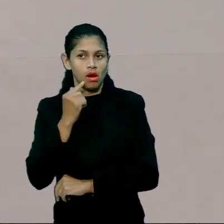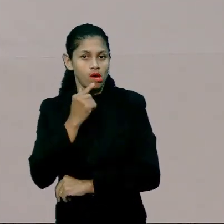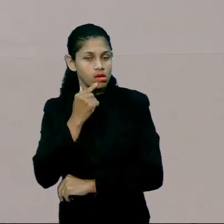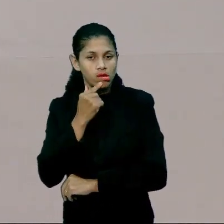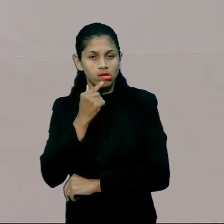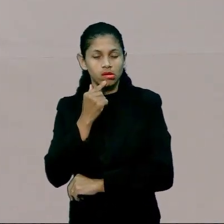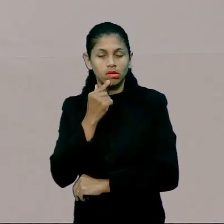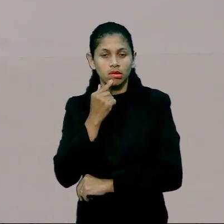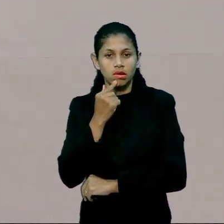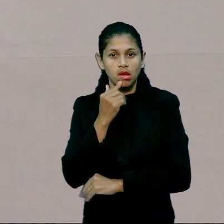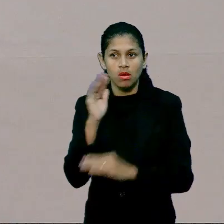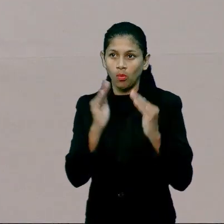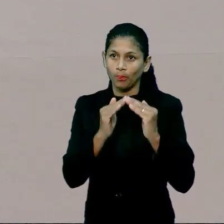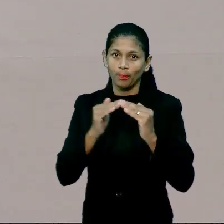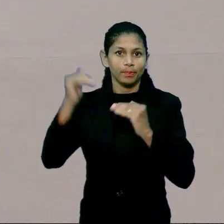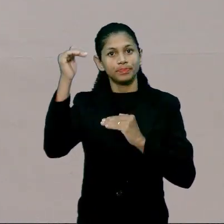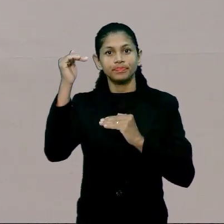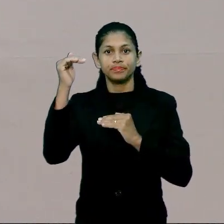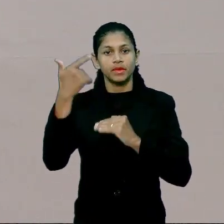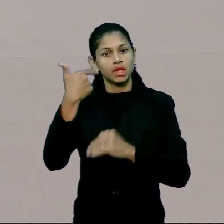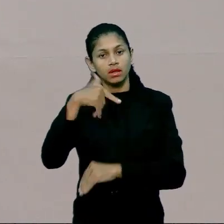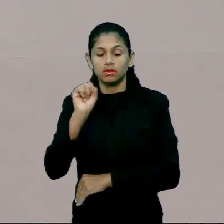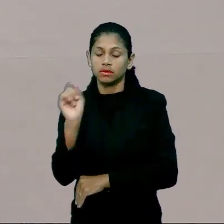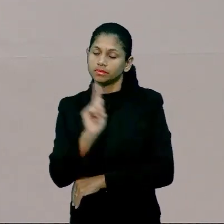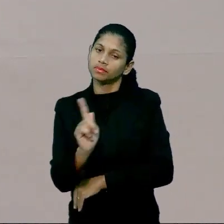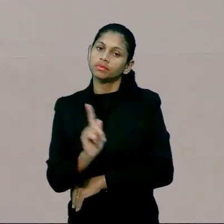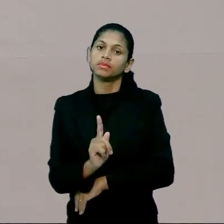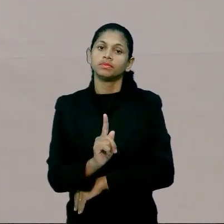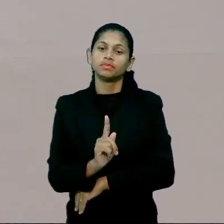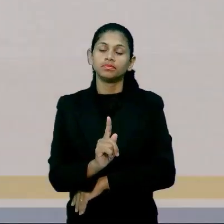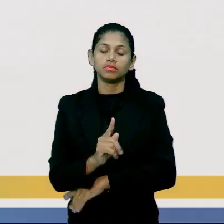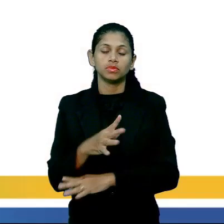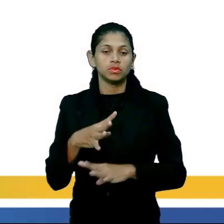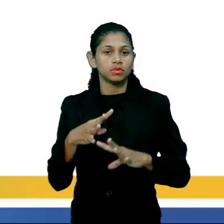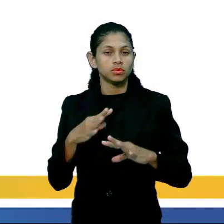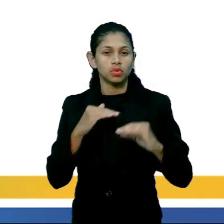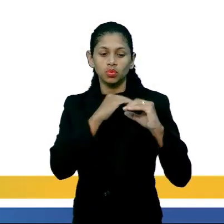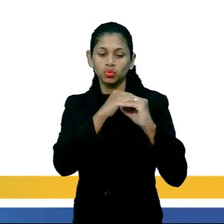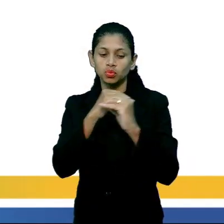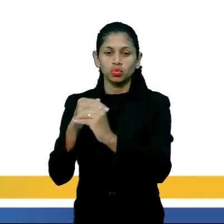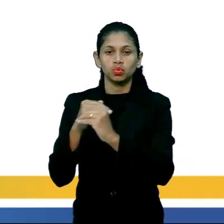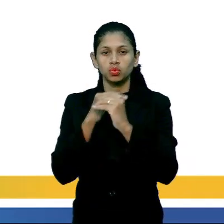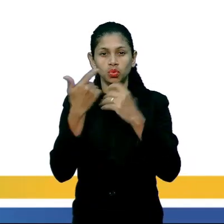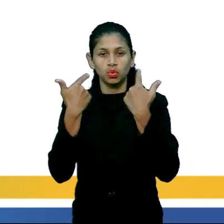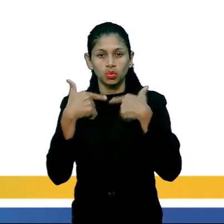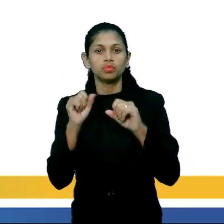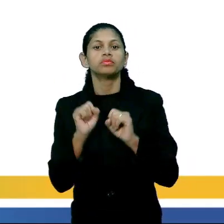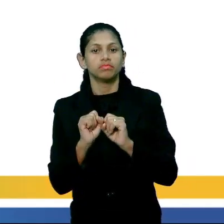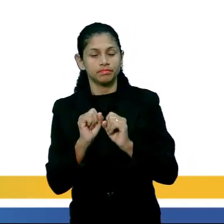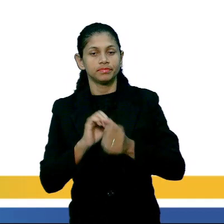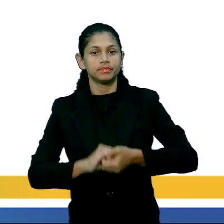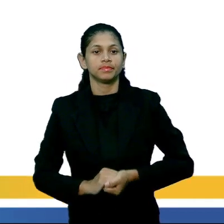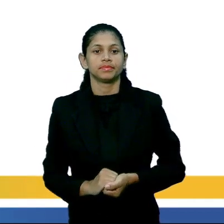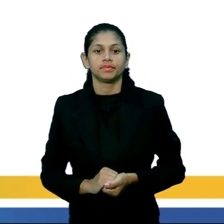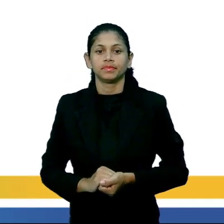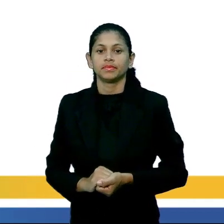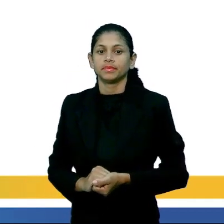maior do que todas as línguas, ok? Todas as línguas estão também interconectadas.